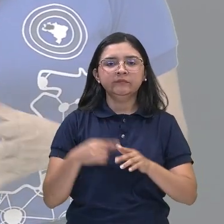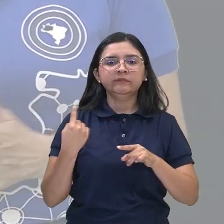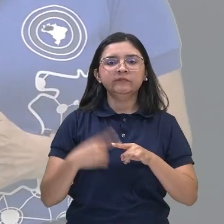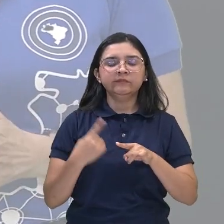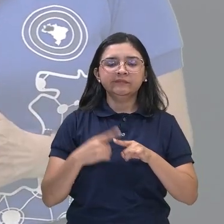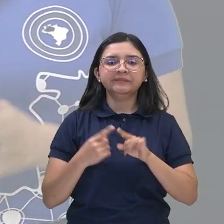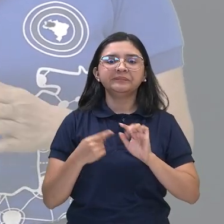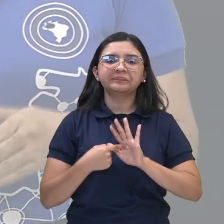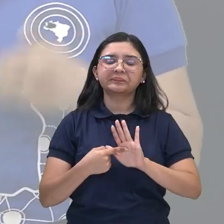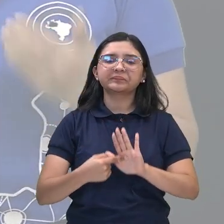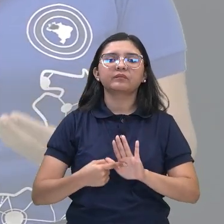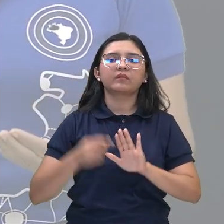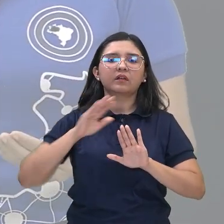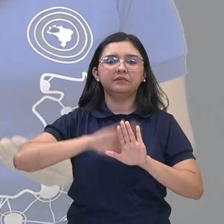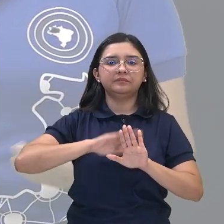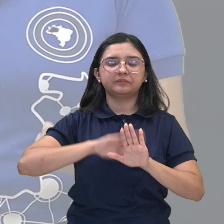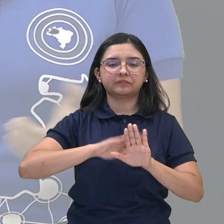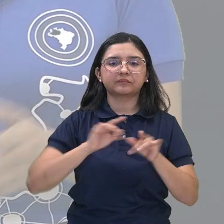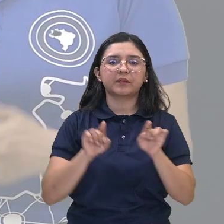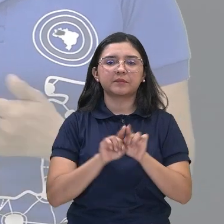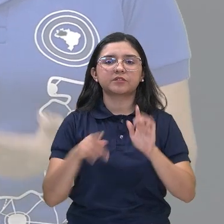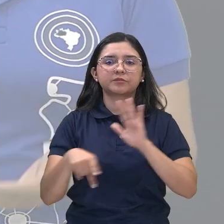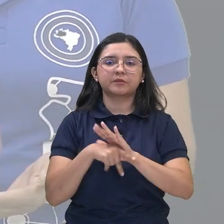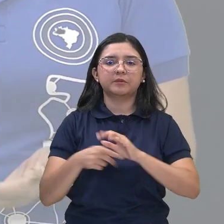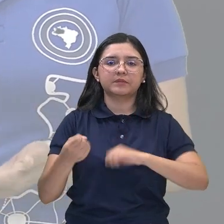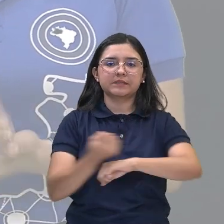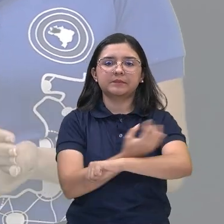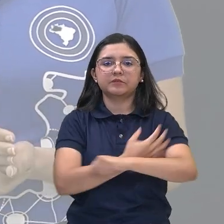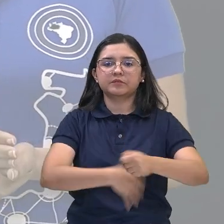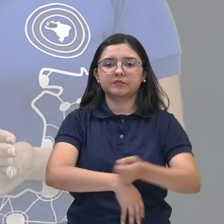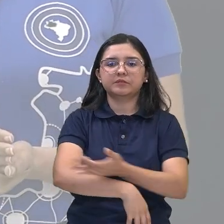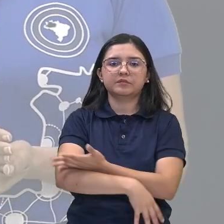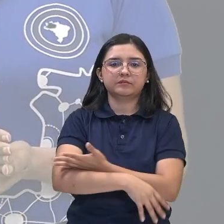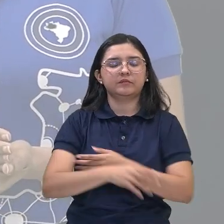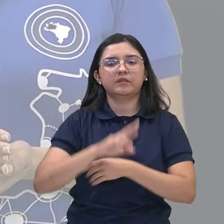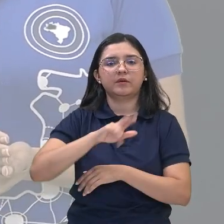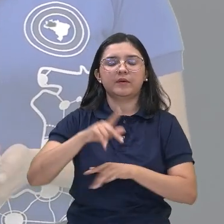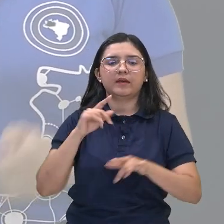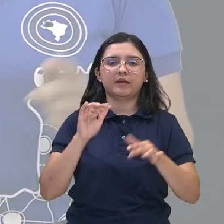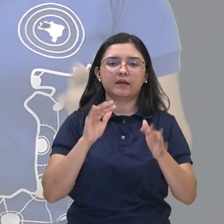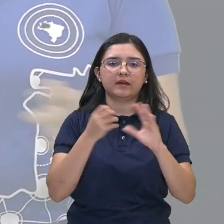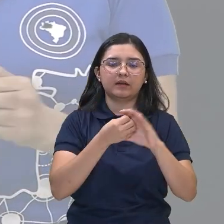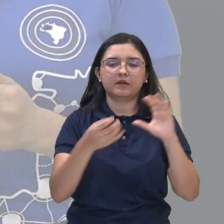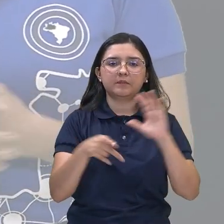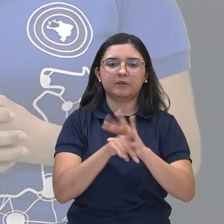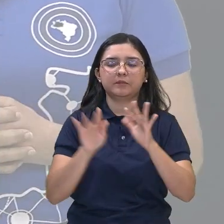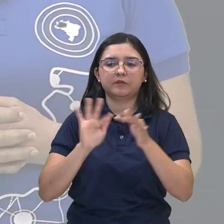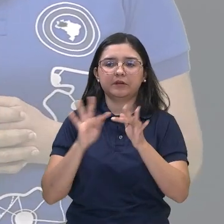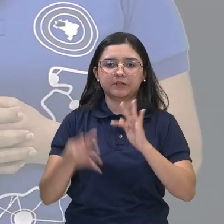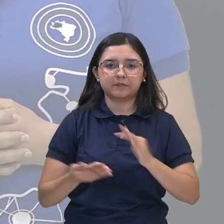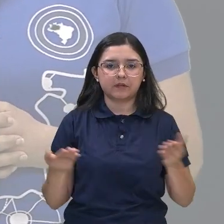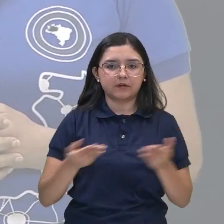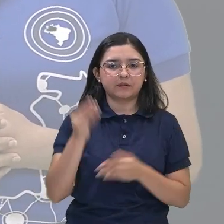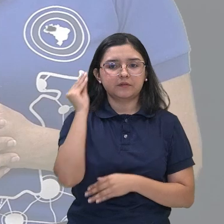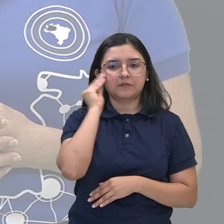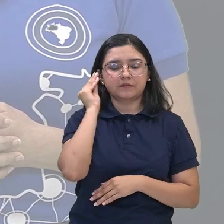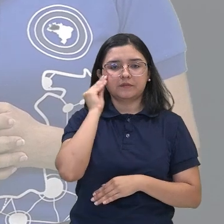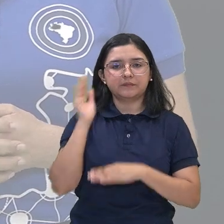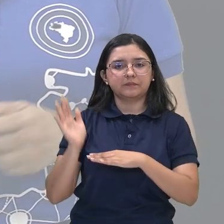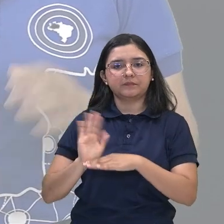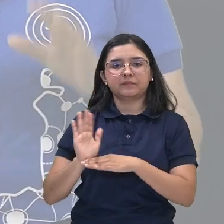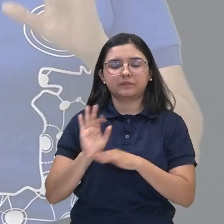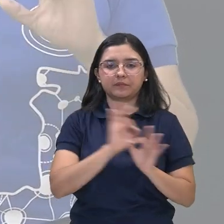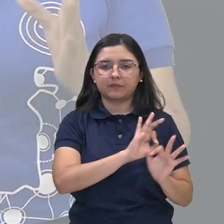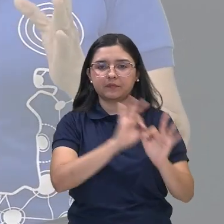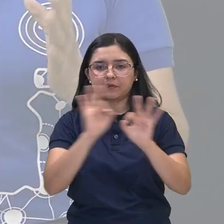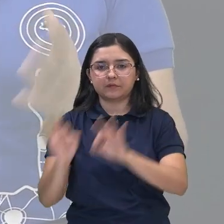a subjetividade e suas emoções, que não são coisas do arcadismo. Então, vamos assistir a um vídeo, um